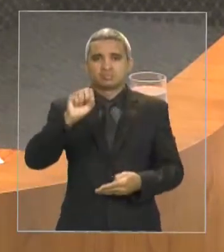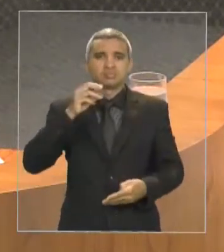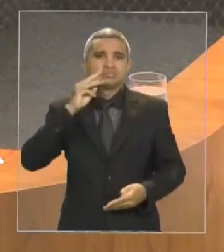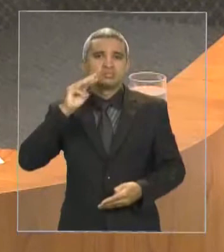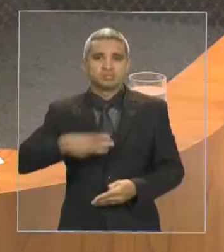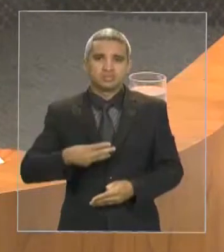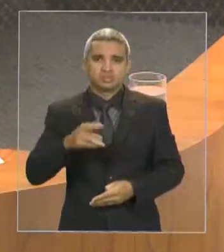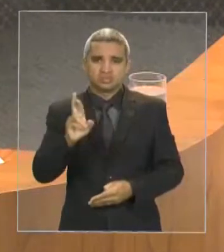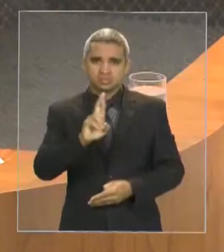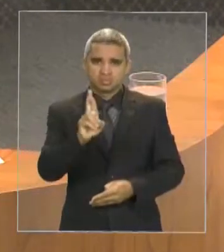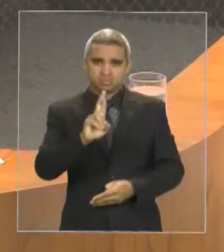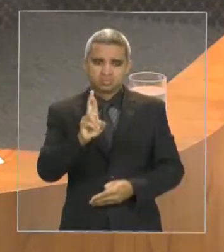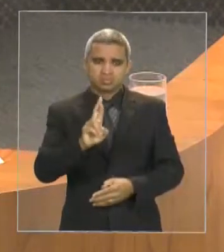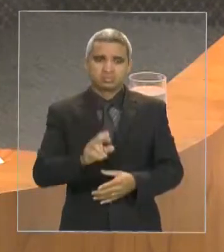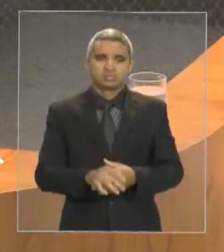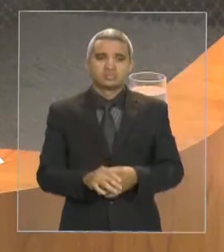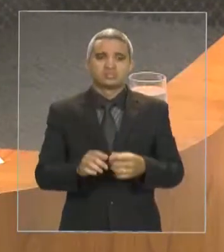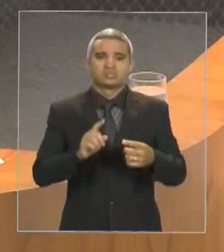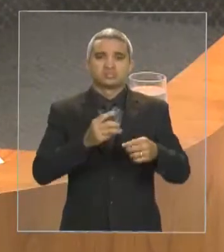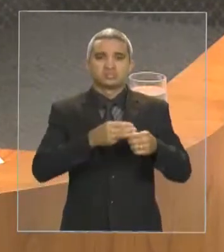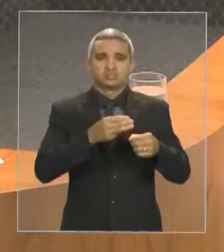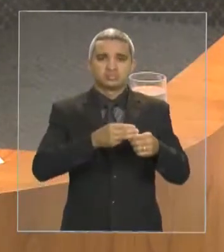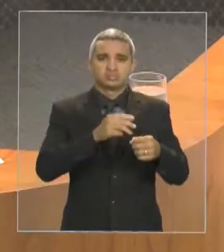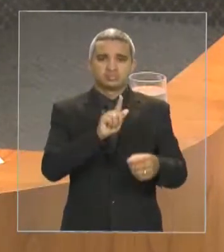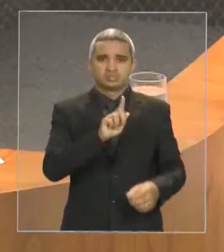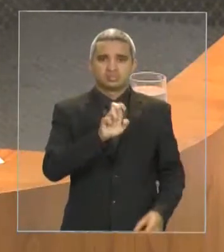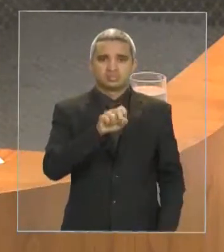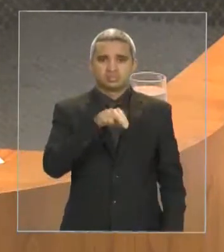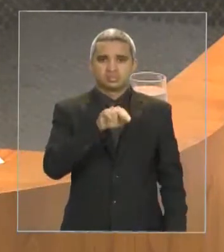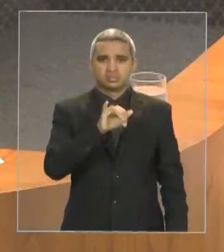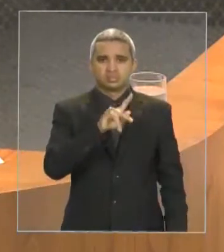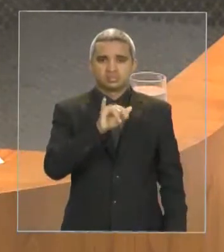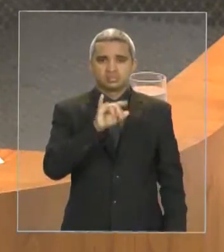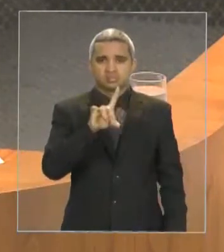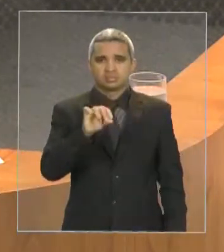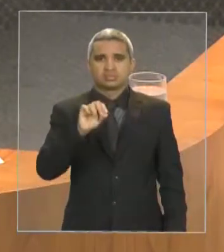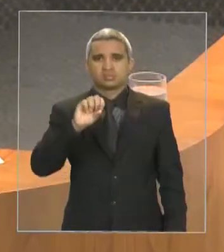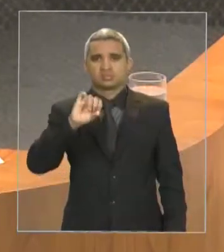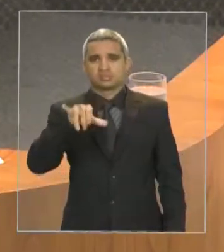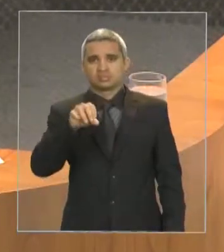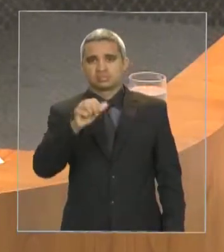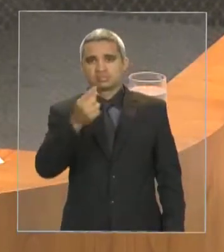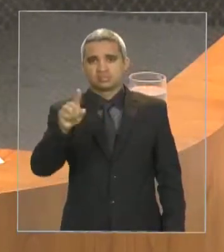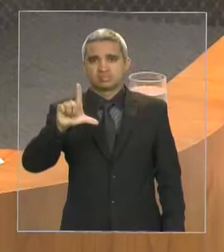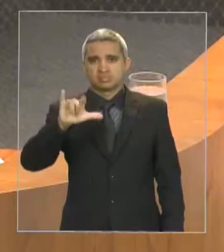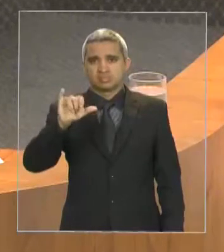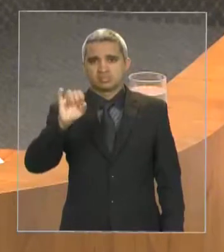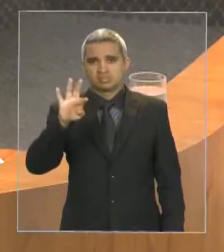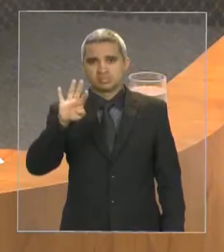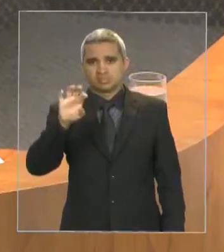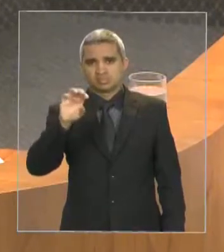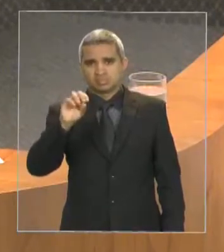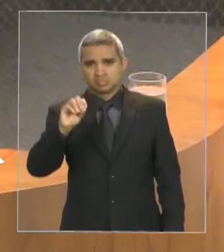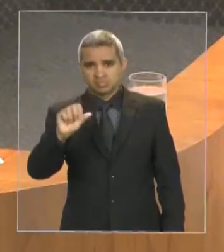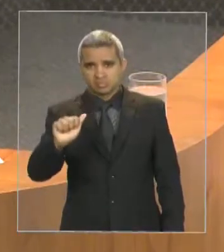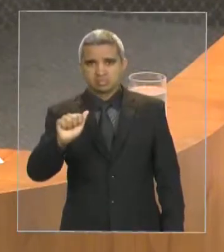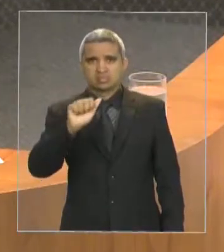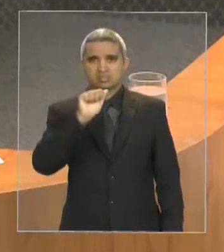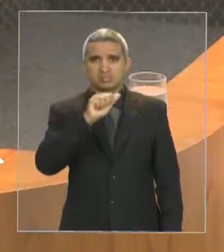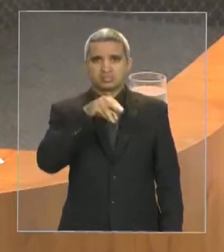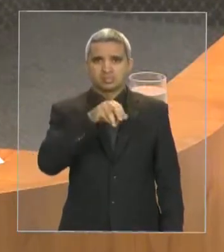municípios beneficiados foram Genipapo dos Vieiras, João Lisboa, São João do Caru, Lagoa Grande, Amarante do